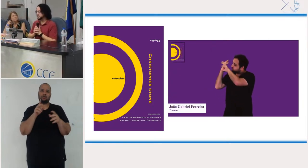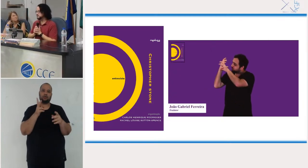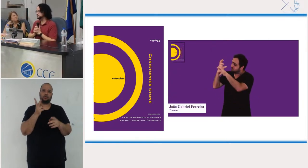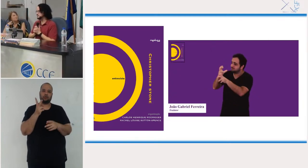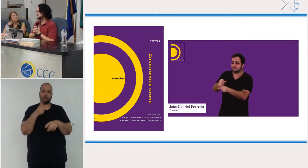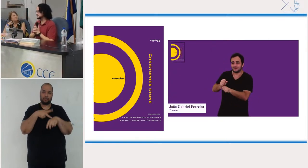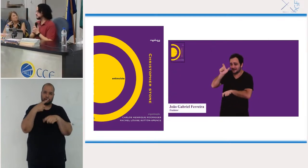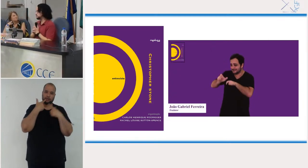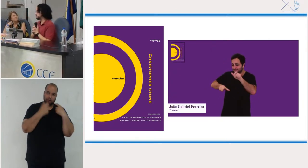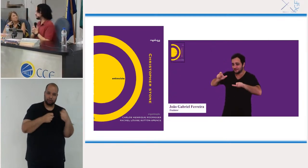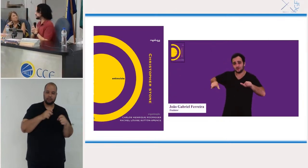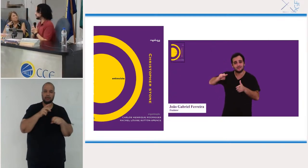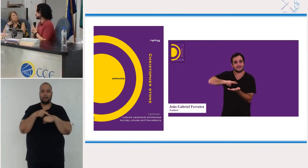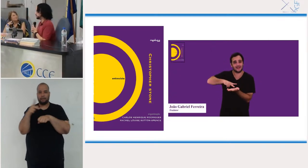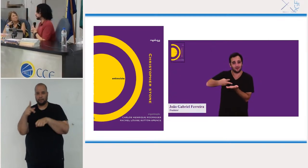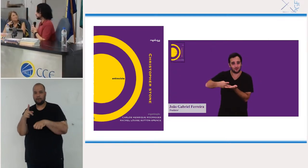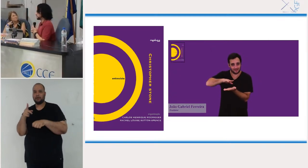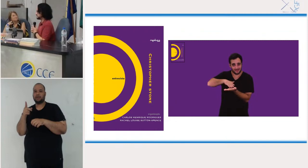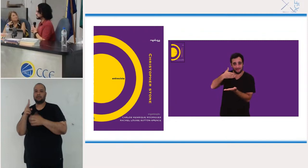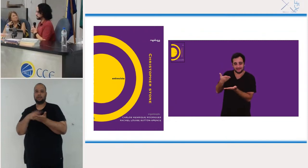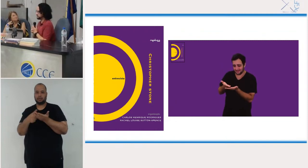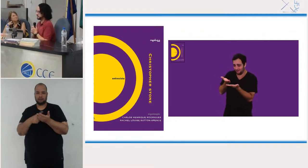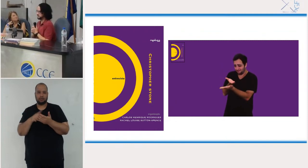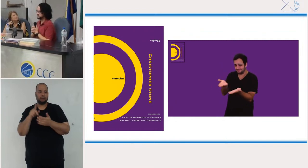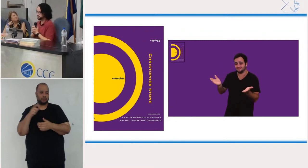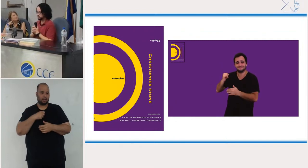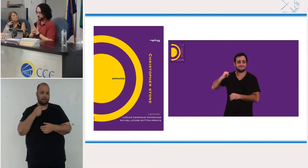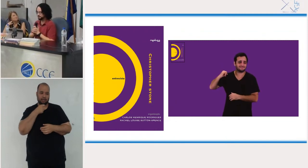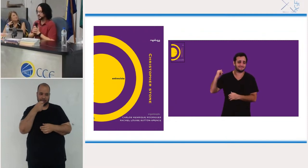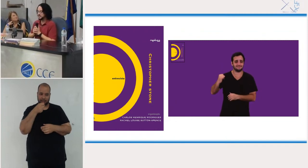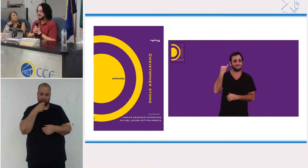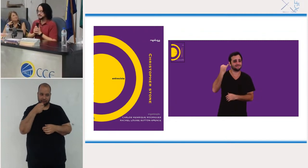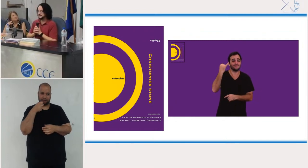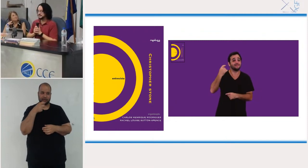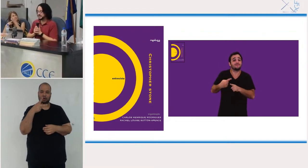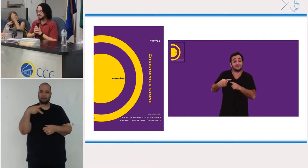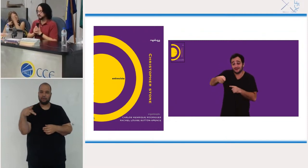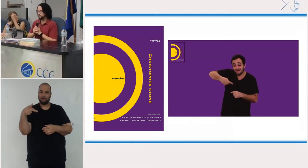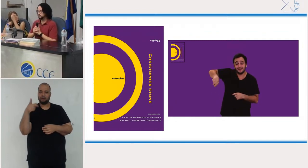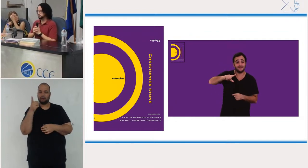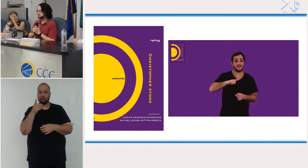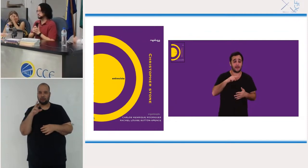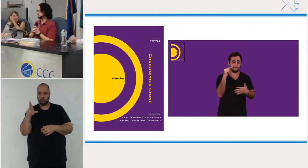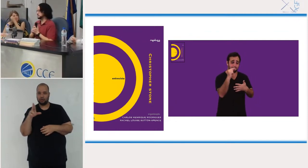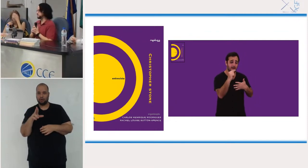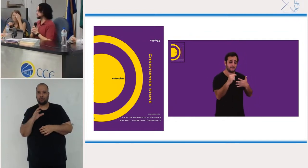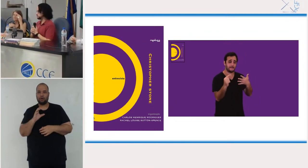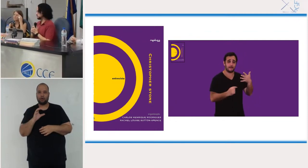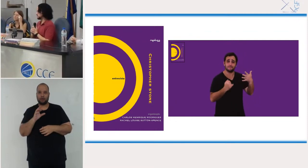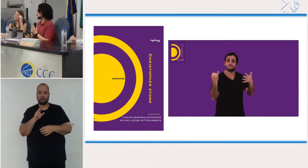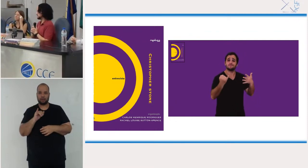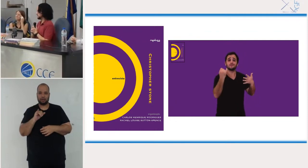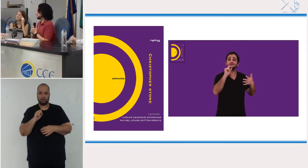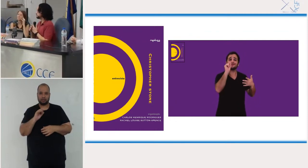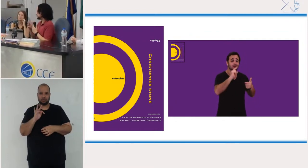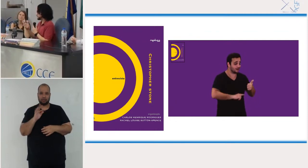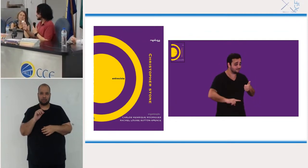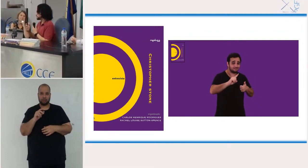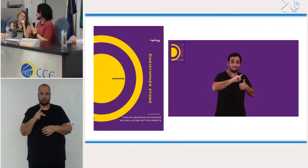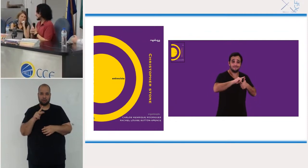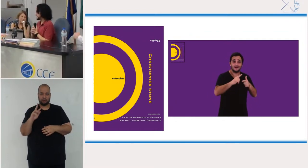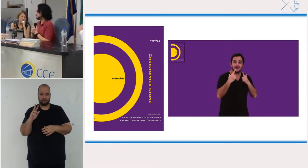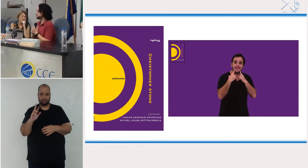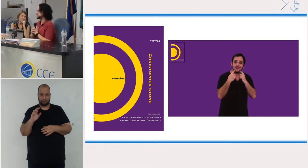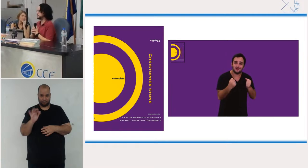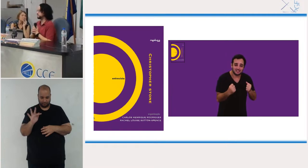uma entrevista com o professor doutor Christopher Stone, que é uma pessoa importante